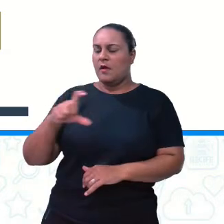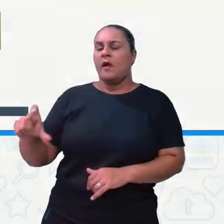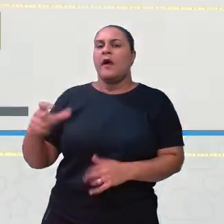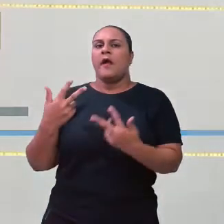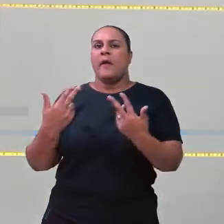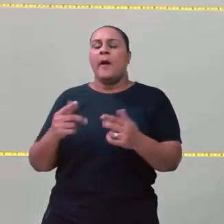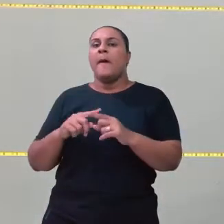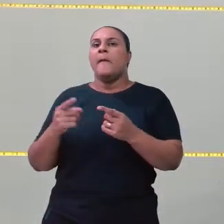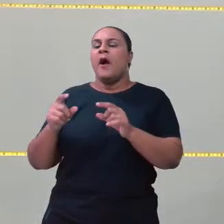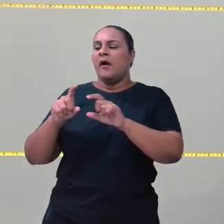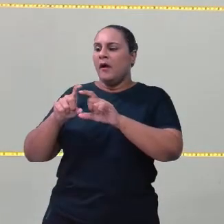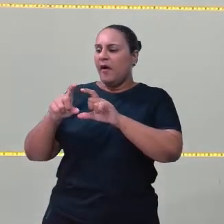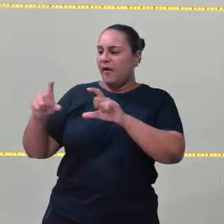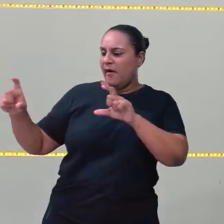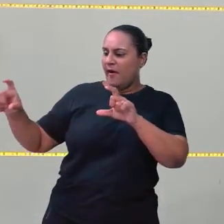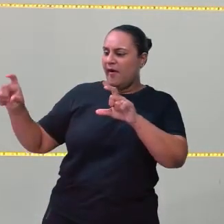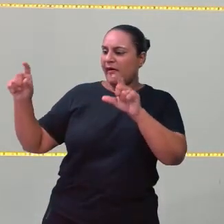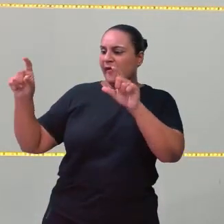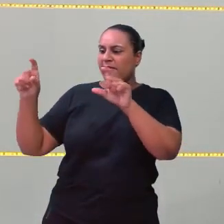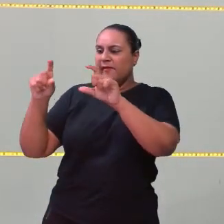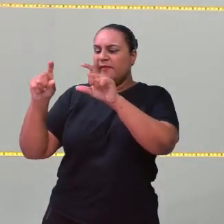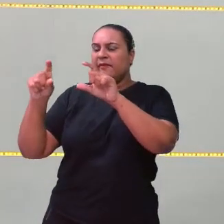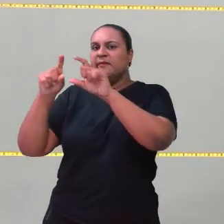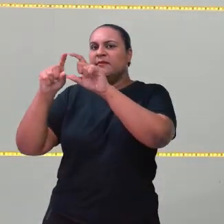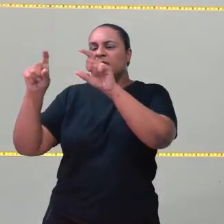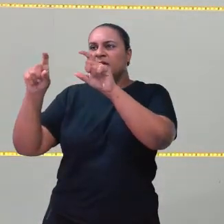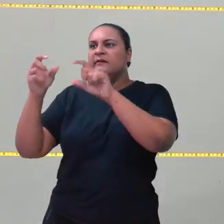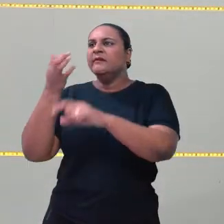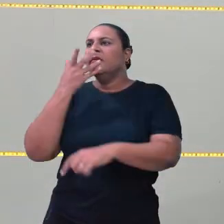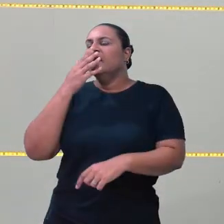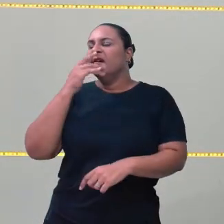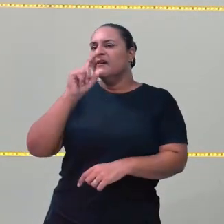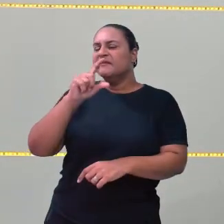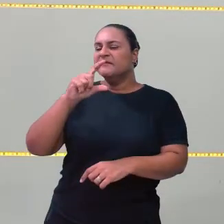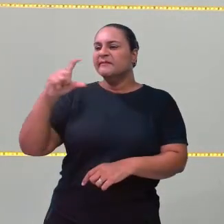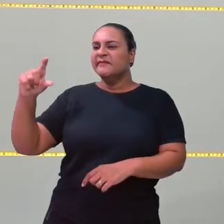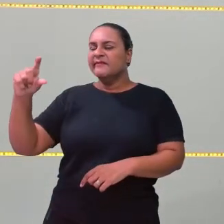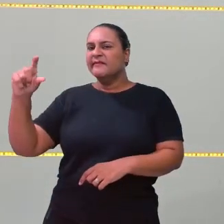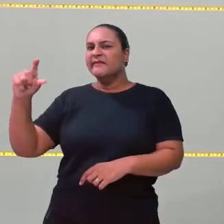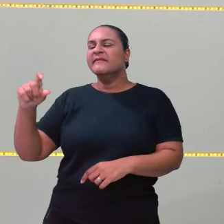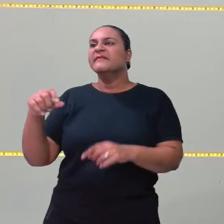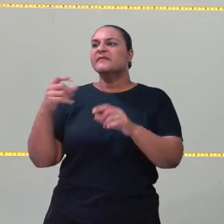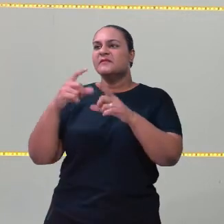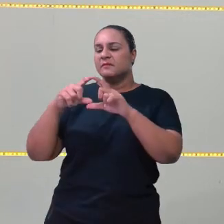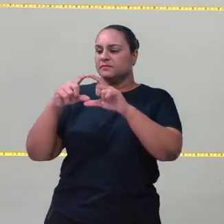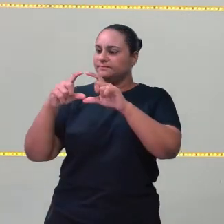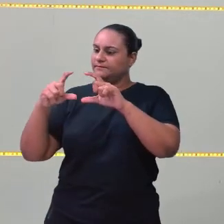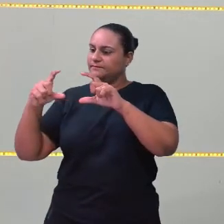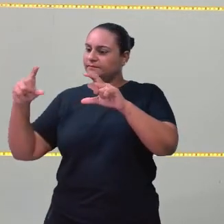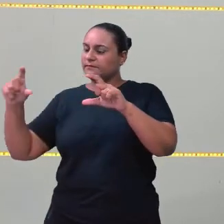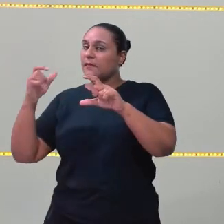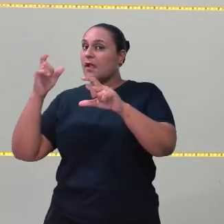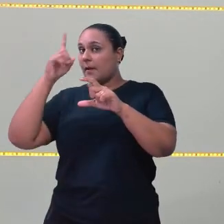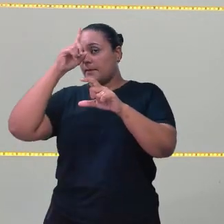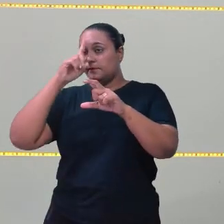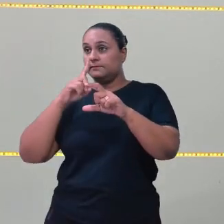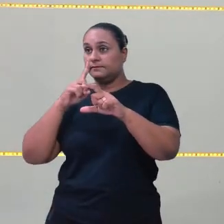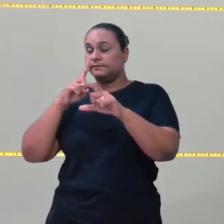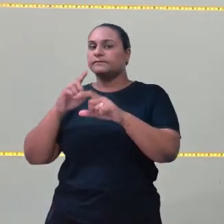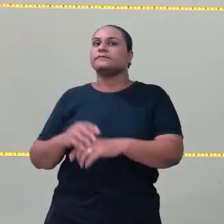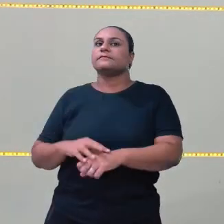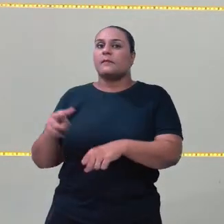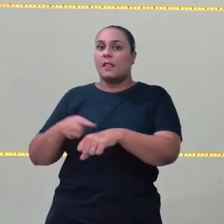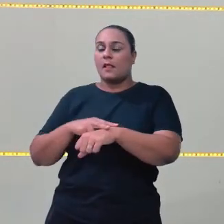mudando é o comprimento de cada uma, ó. A cor azul é menor, o amarelo já é maior do que o